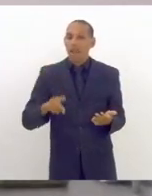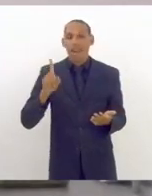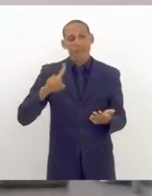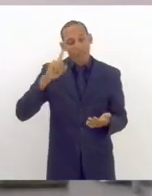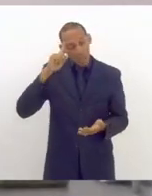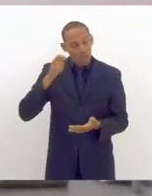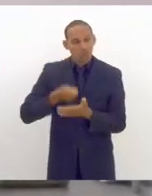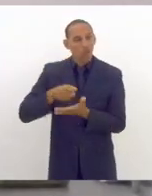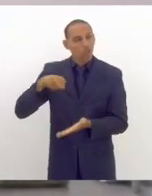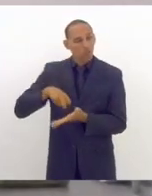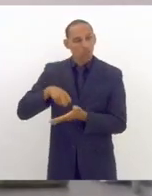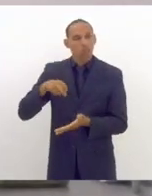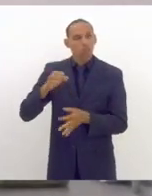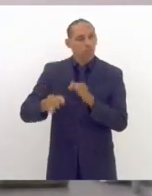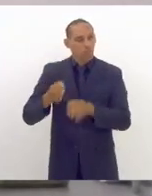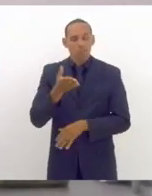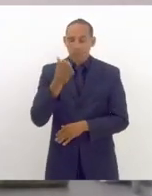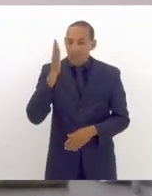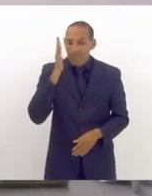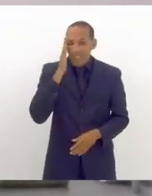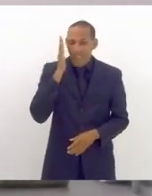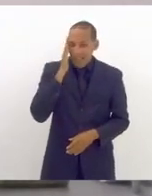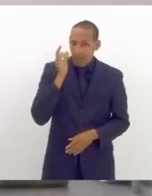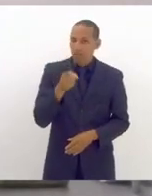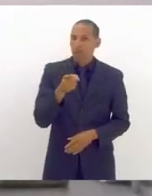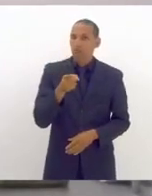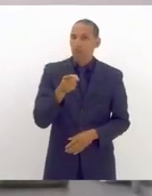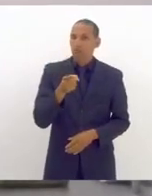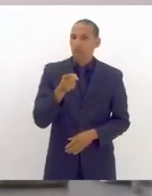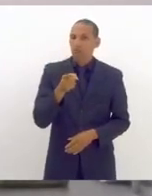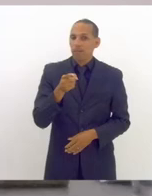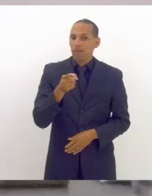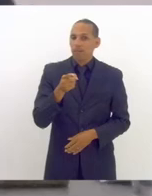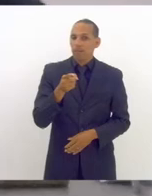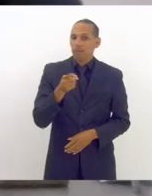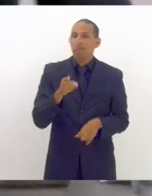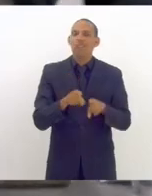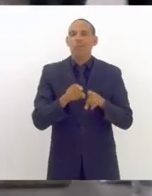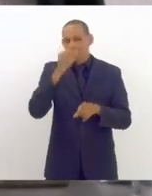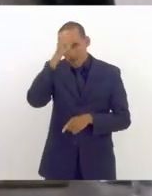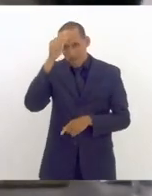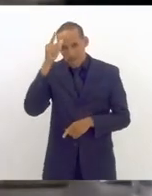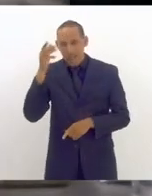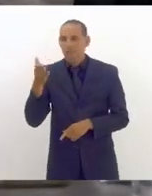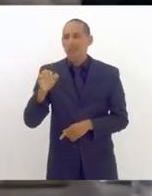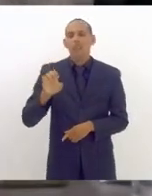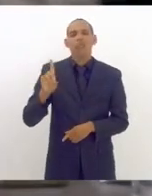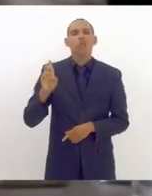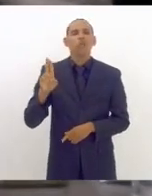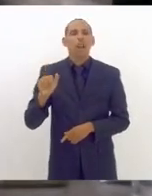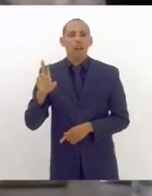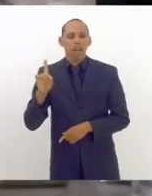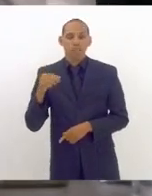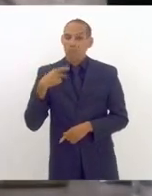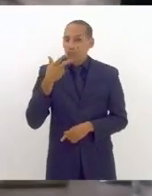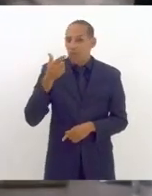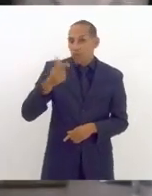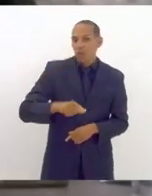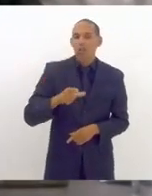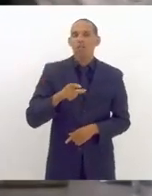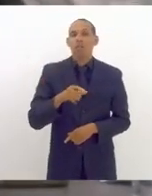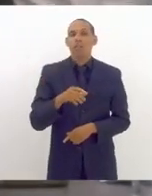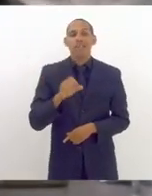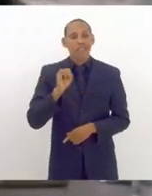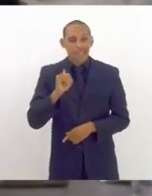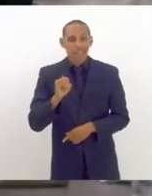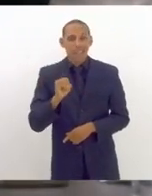Você conhece isso vou saudar o prefeito que tá aqui o Eduardo Vou dizer de novo quem reconhece